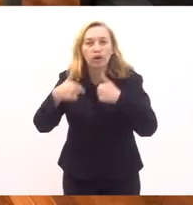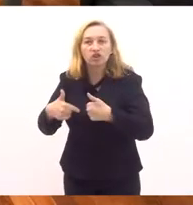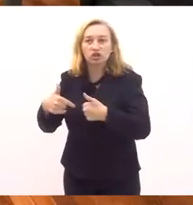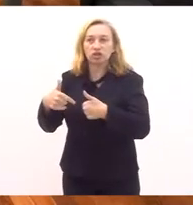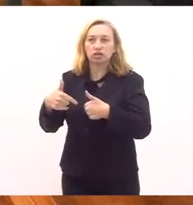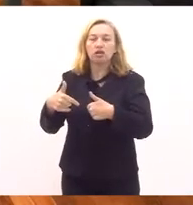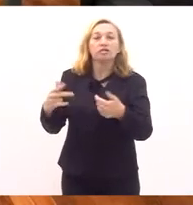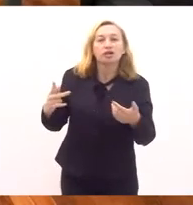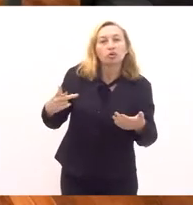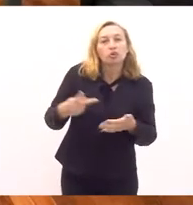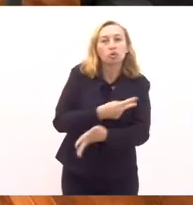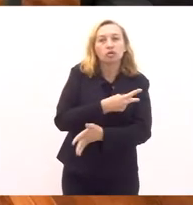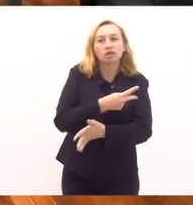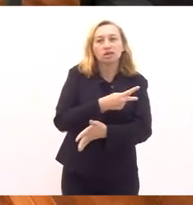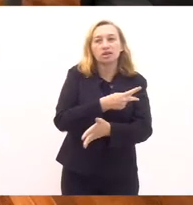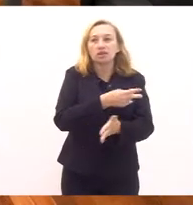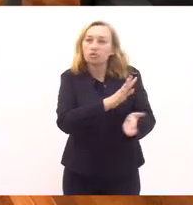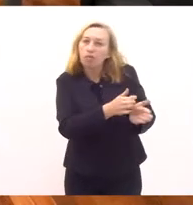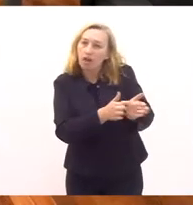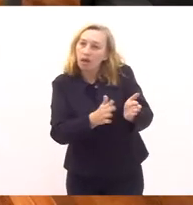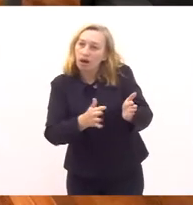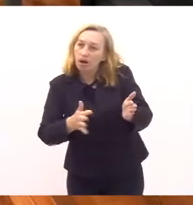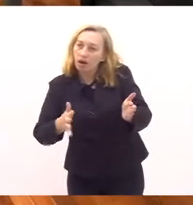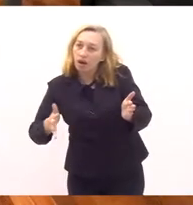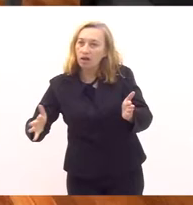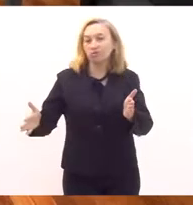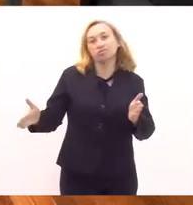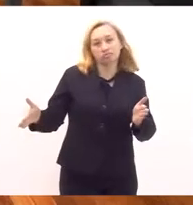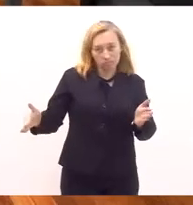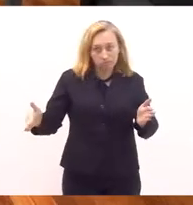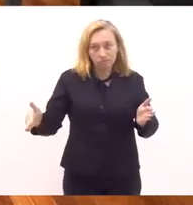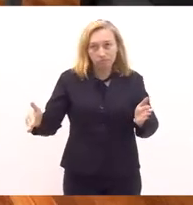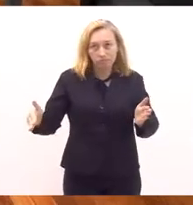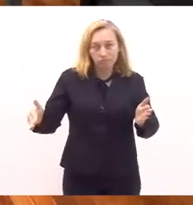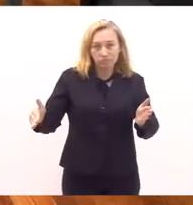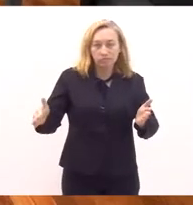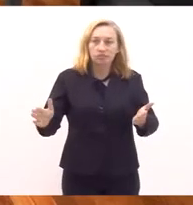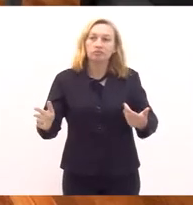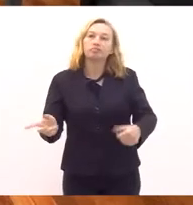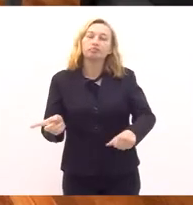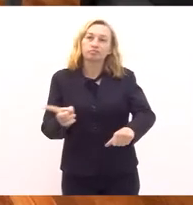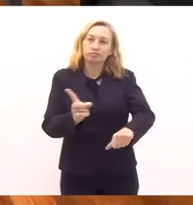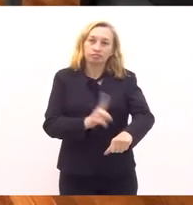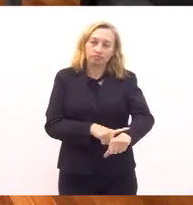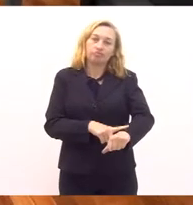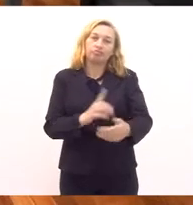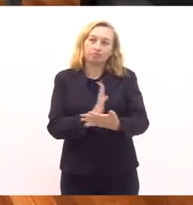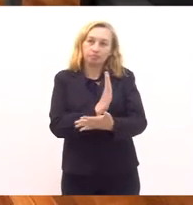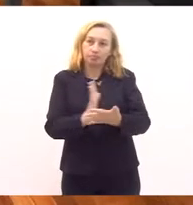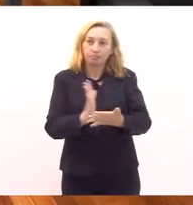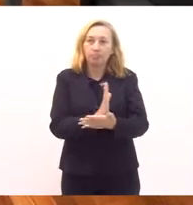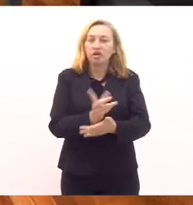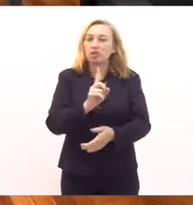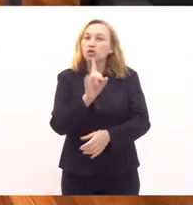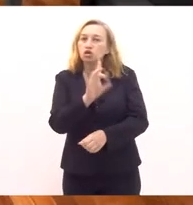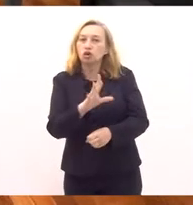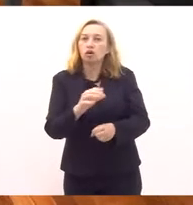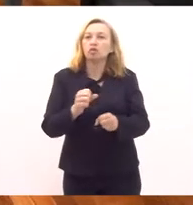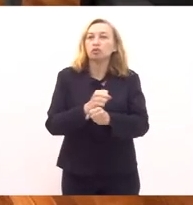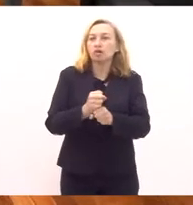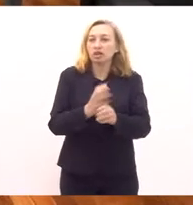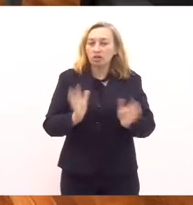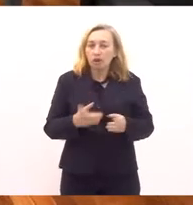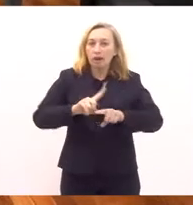que vem acontecendo ao longo de algum tempo, né? Não só desse ano, mas dos